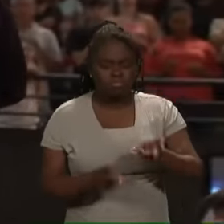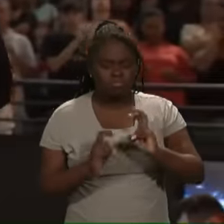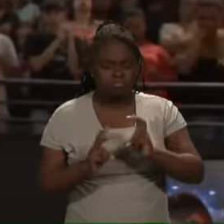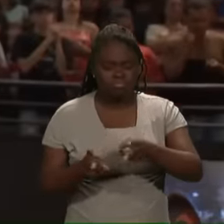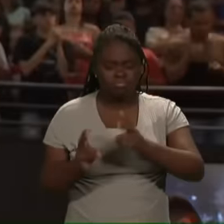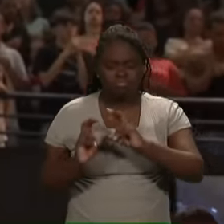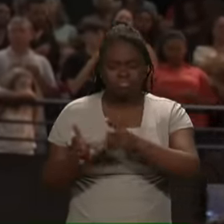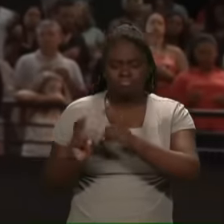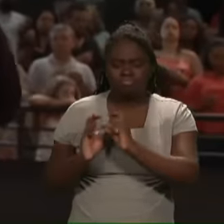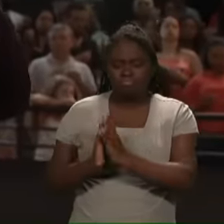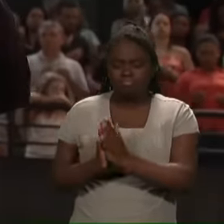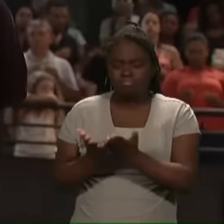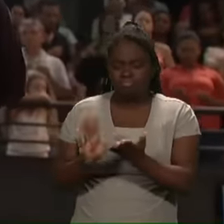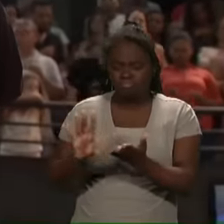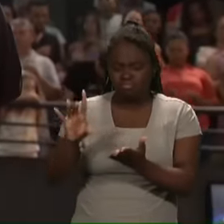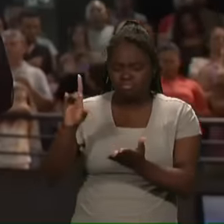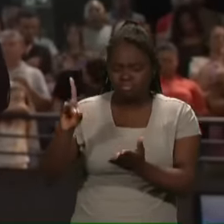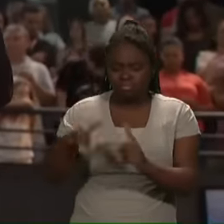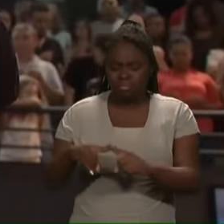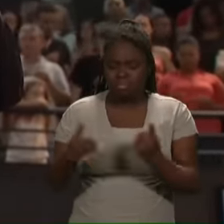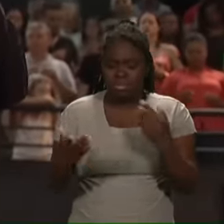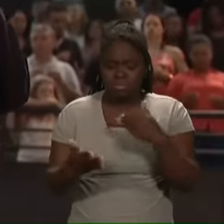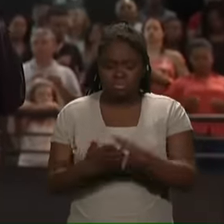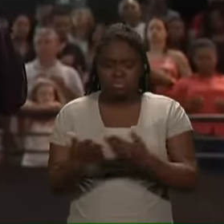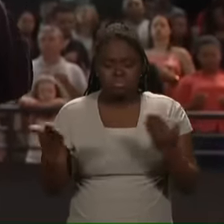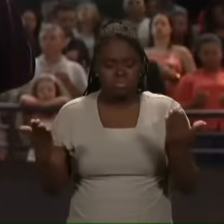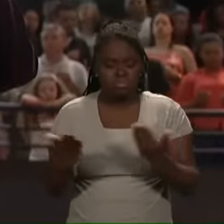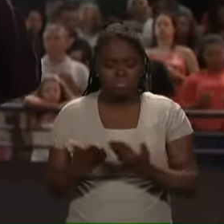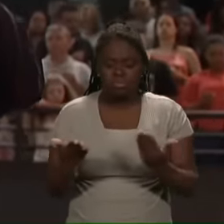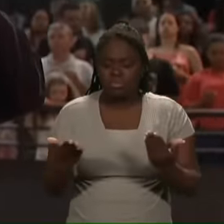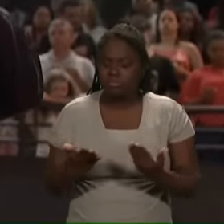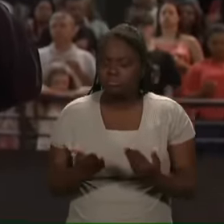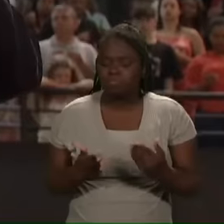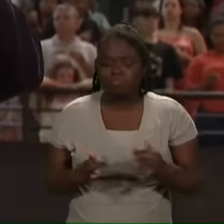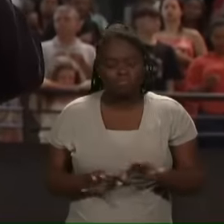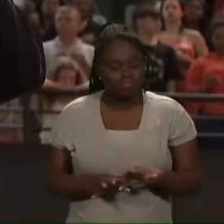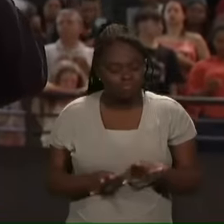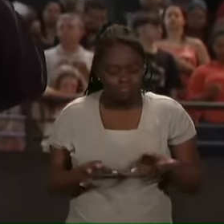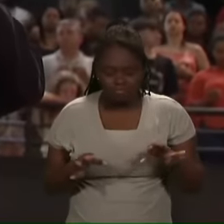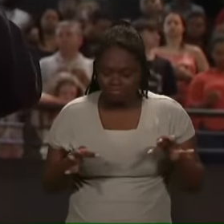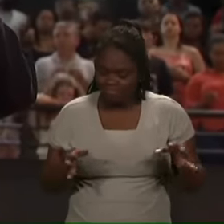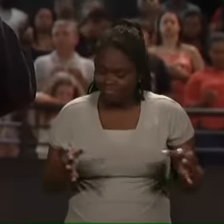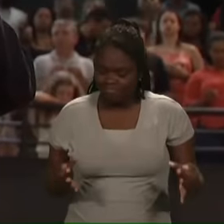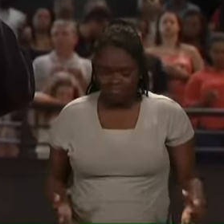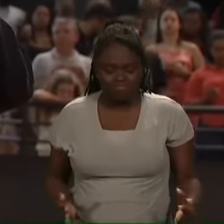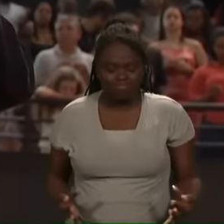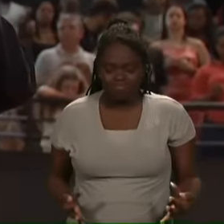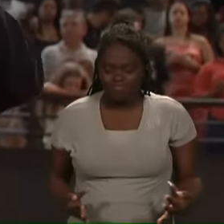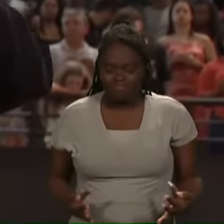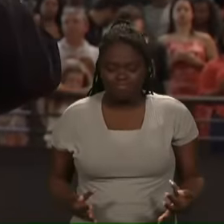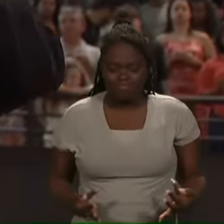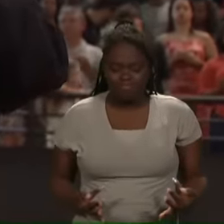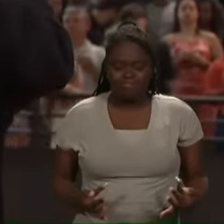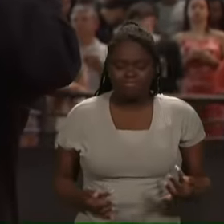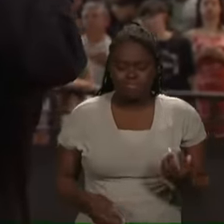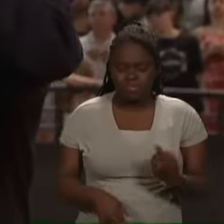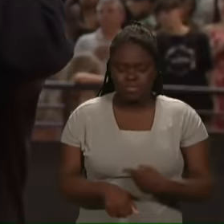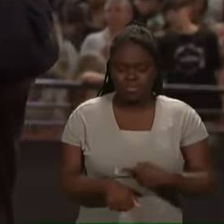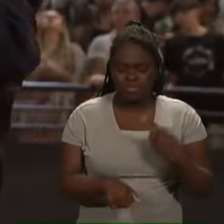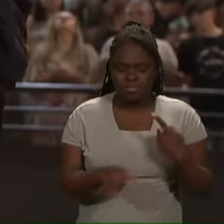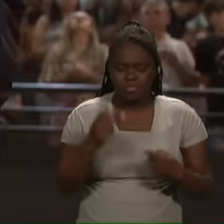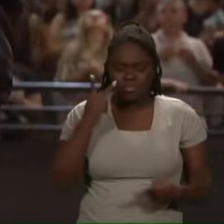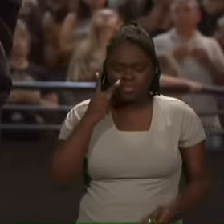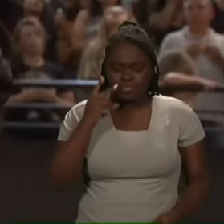tua palavra, mas que até hoje não se rendeu ao Senhor, nesta hora, Pai, que